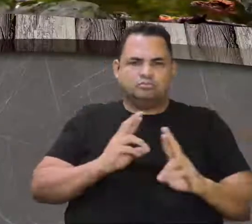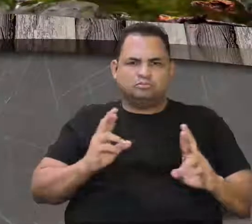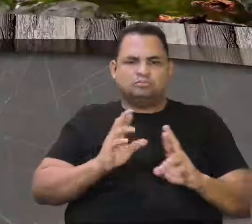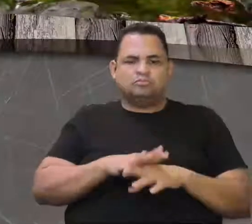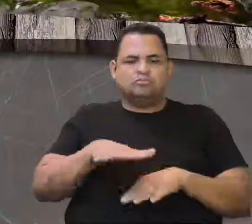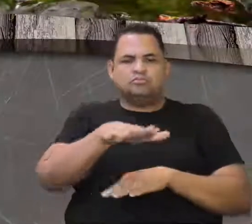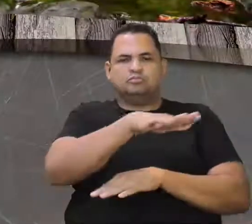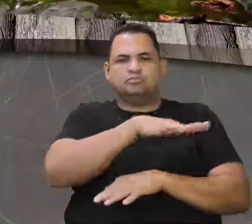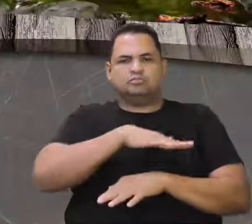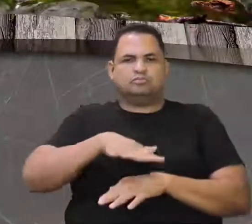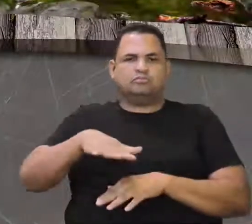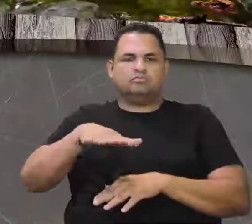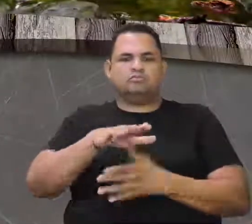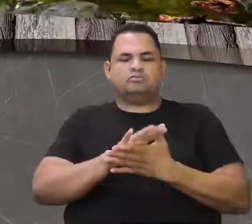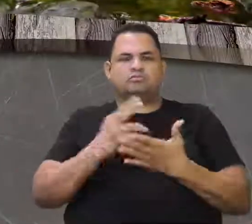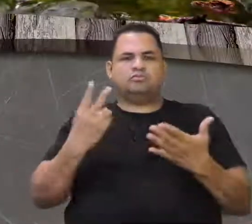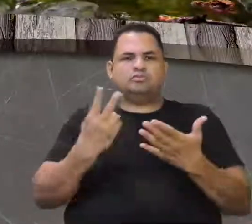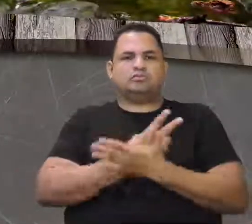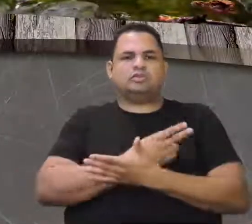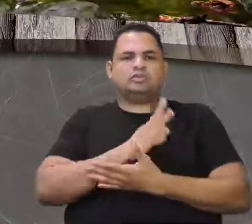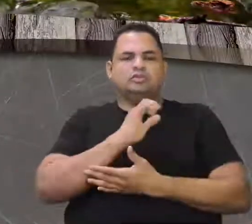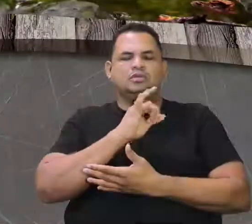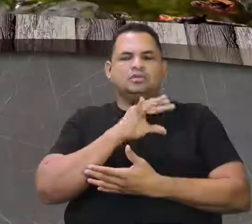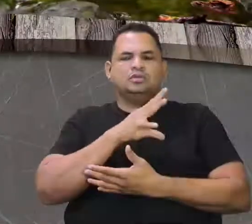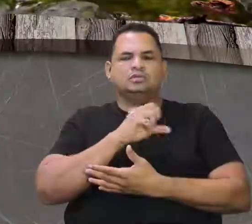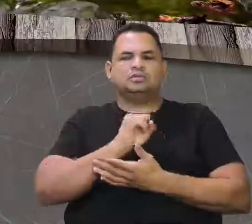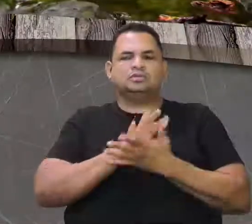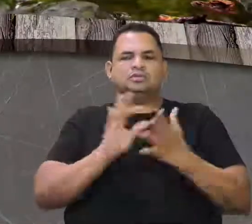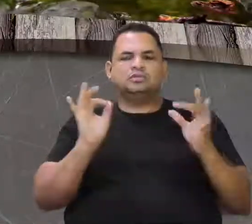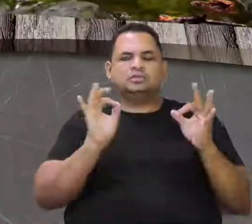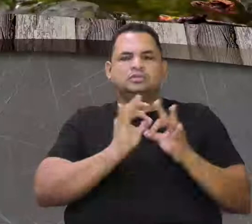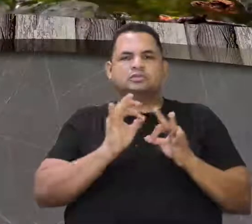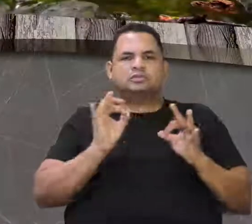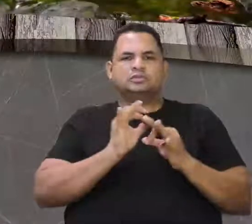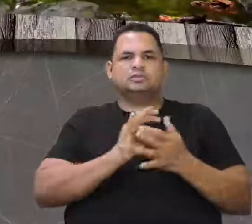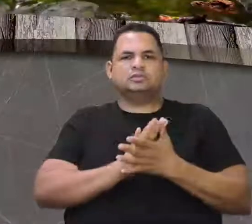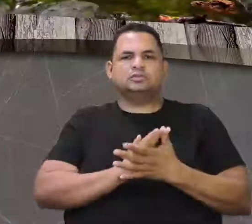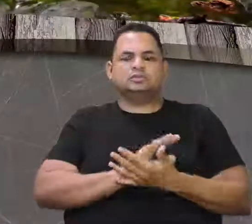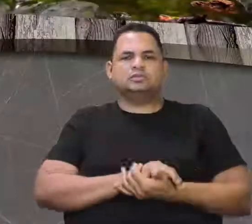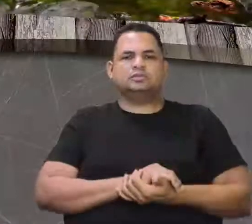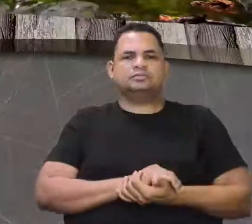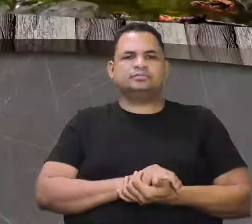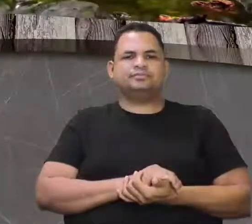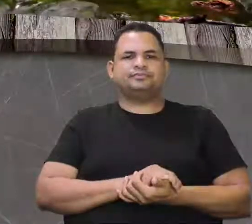interações com os fatores abióticos. Perfeito? Auto e